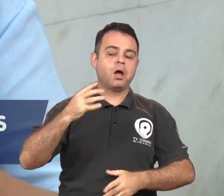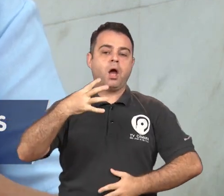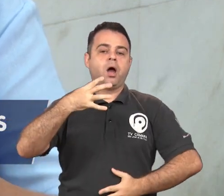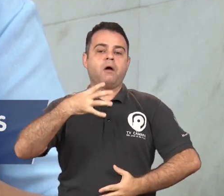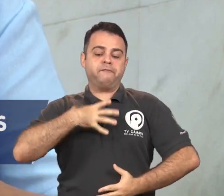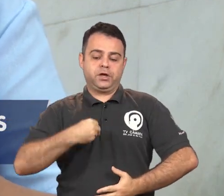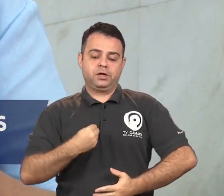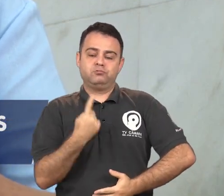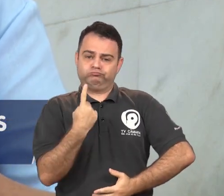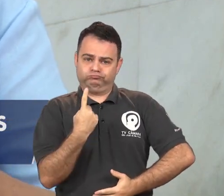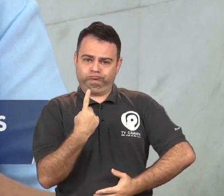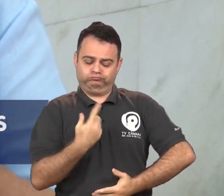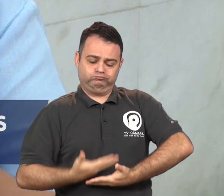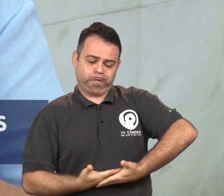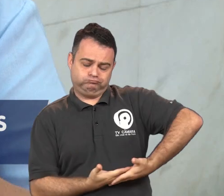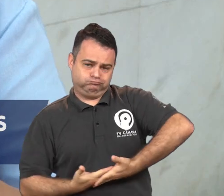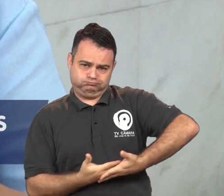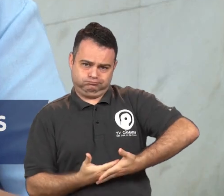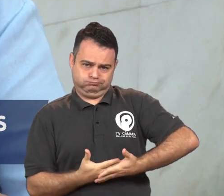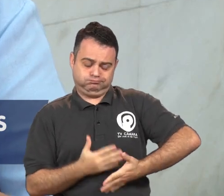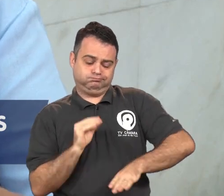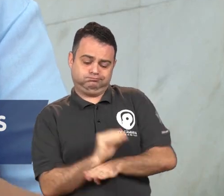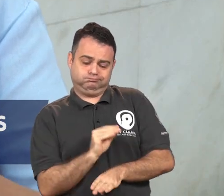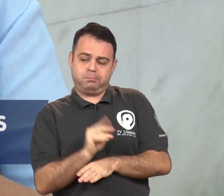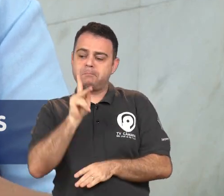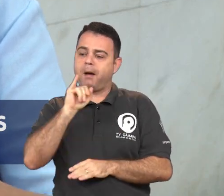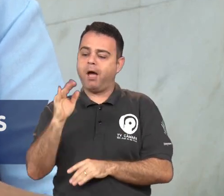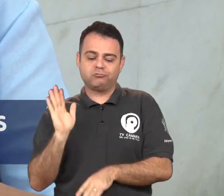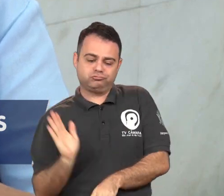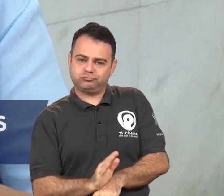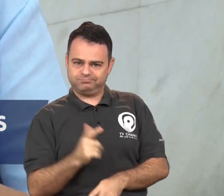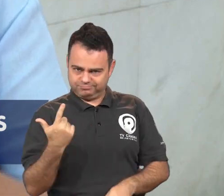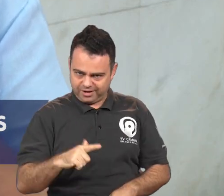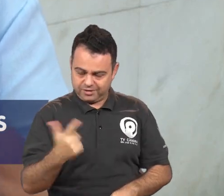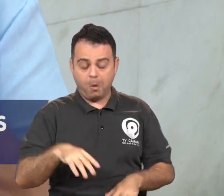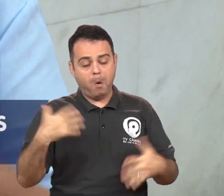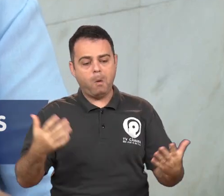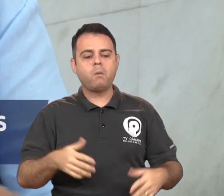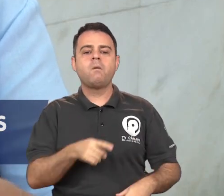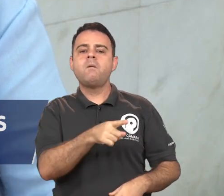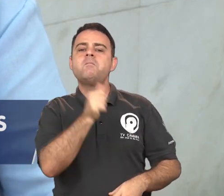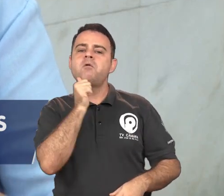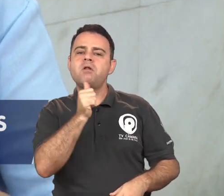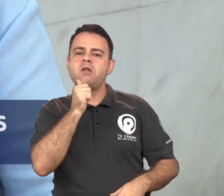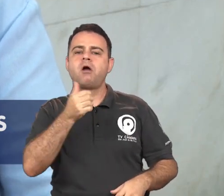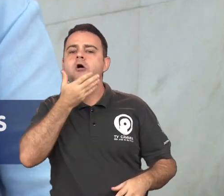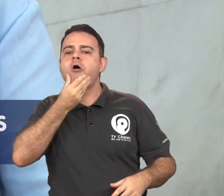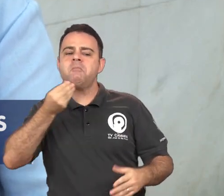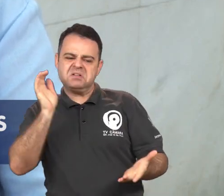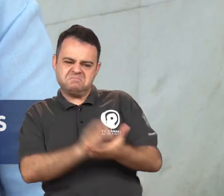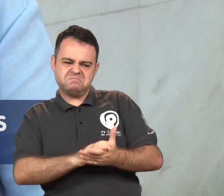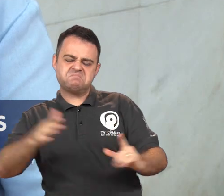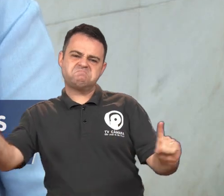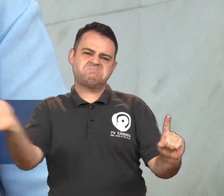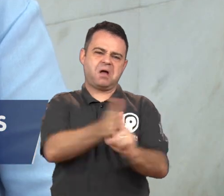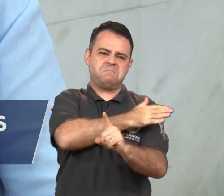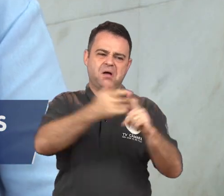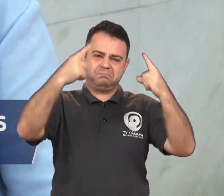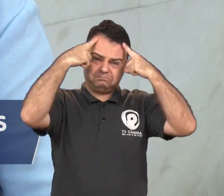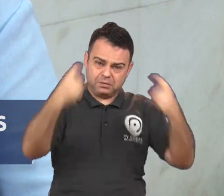solos, mulheres que são vítimas de violência. E elas não conseguem sair desse